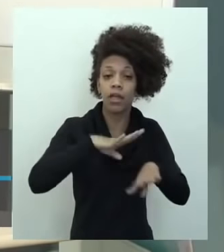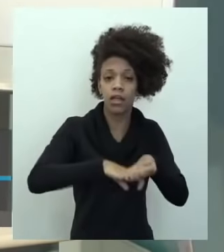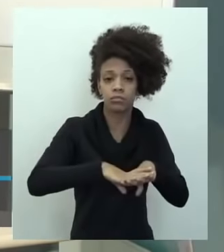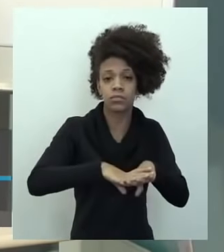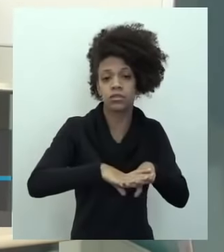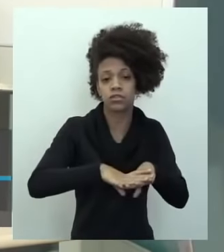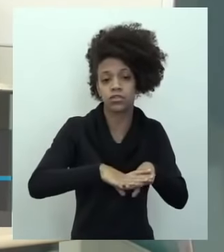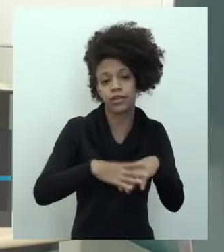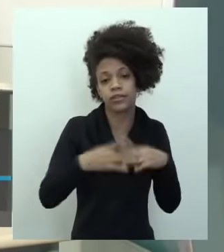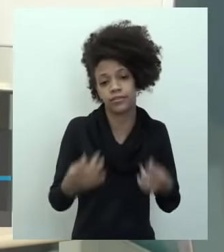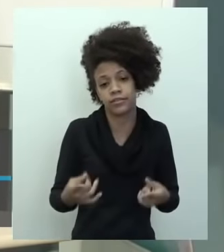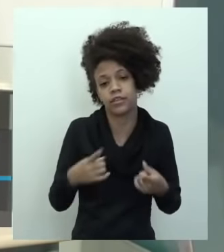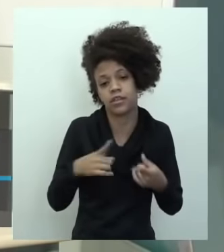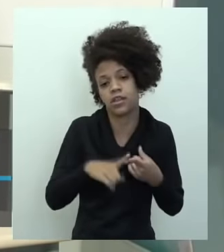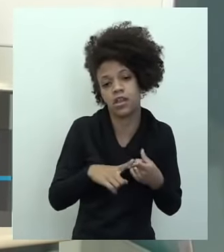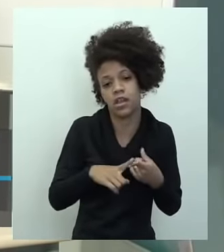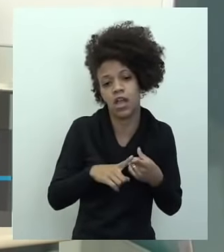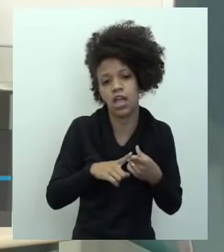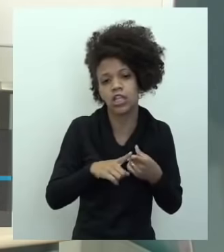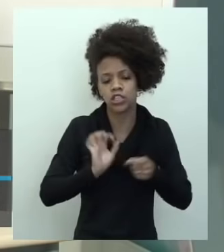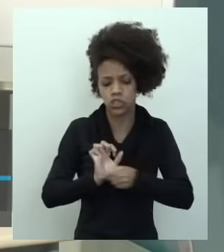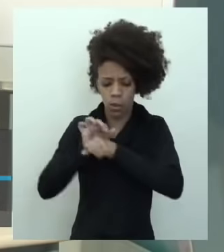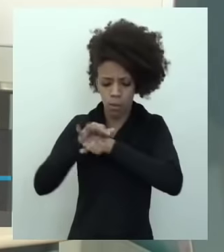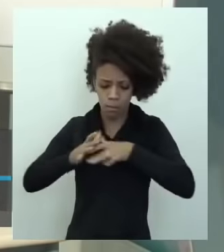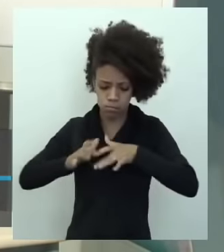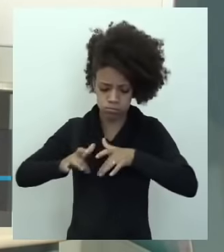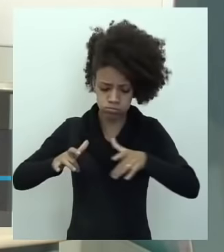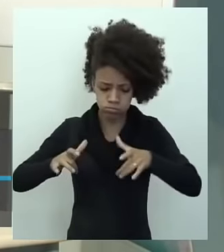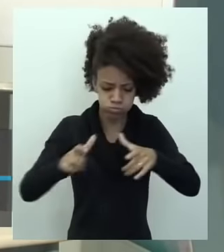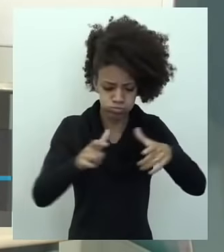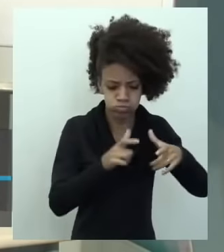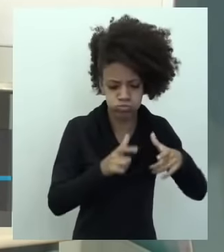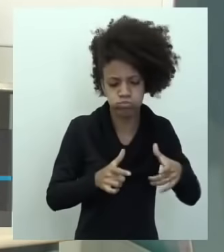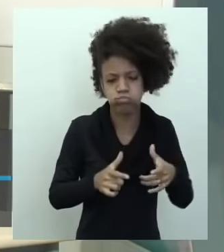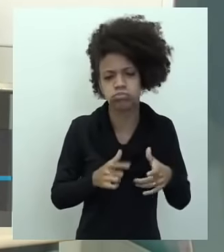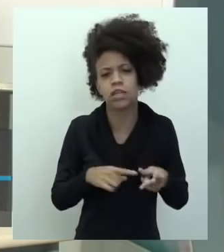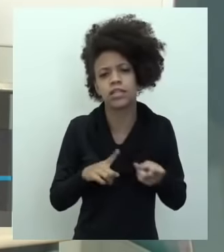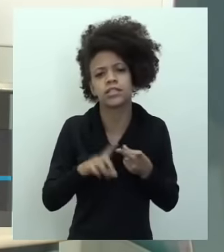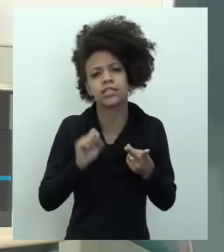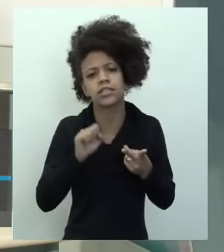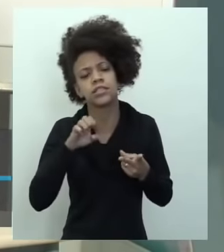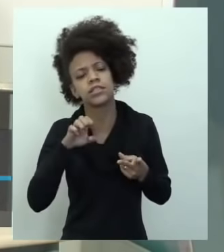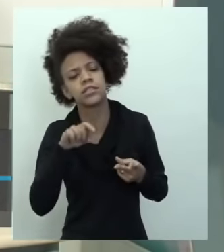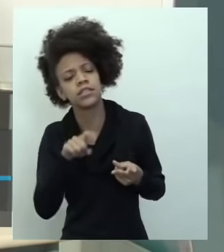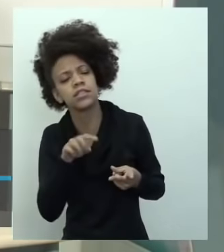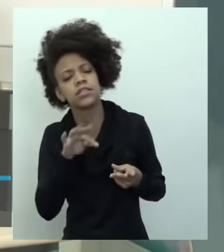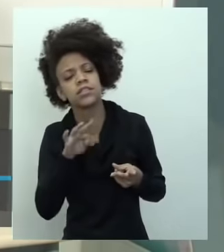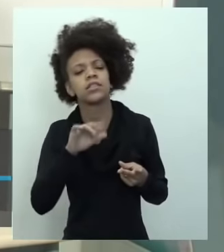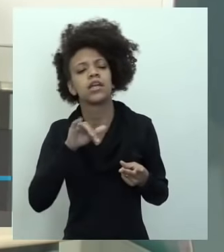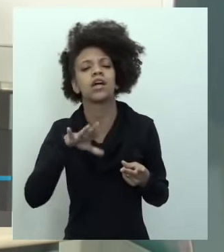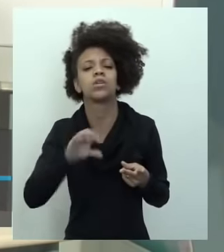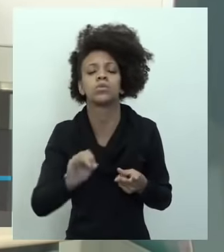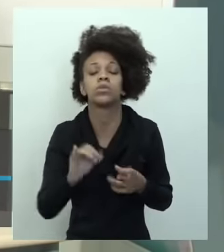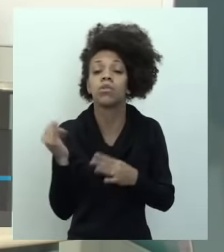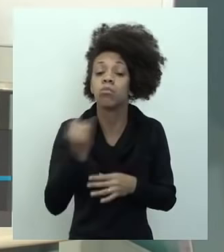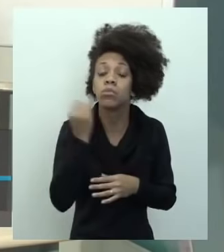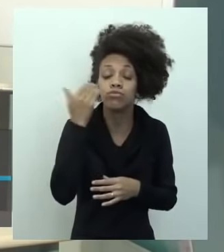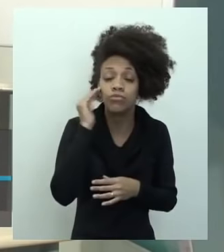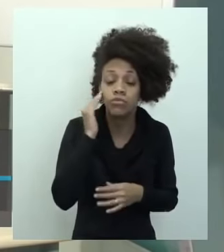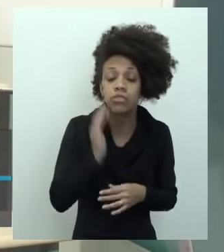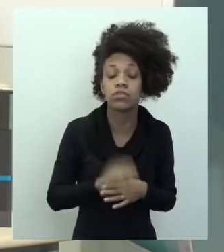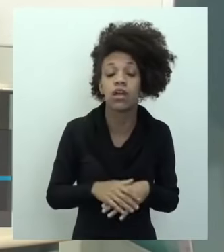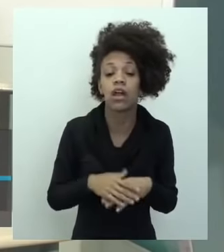caso de bacias hidrográficas, mapas censitários, né? Então é importante a gente compreender essa ideia de escala. Essa